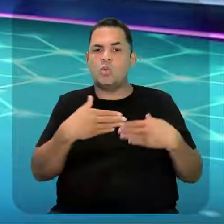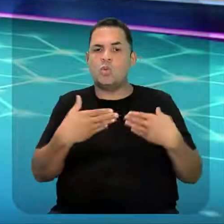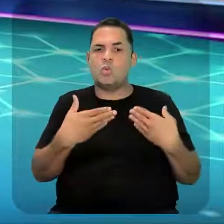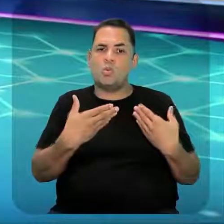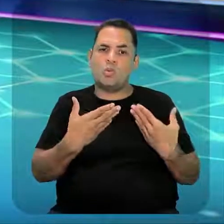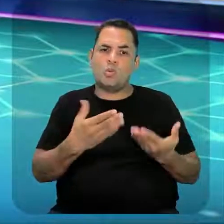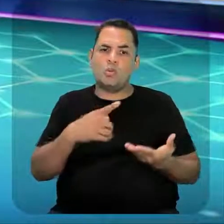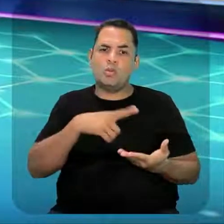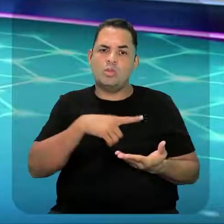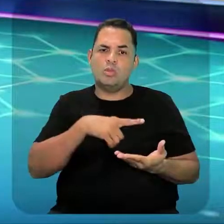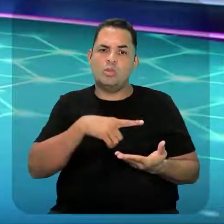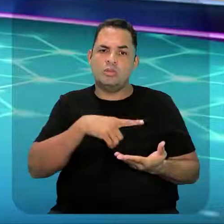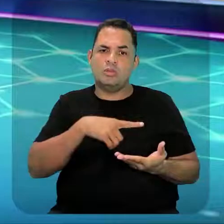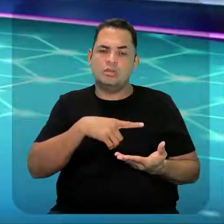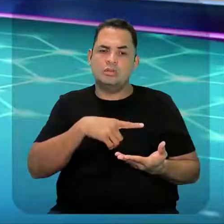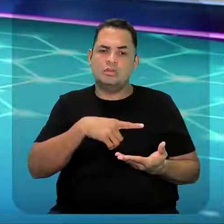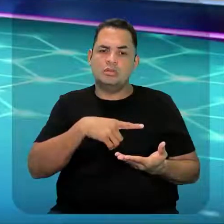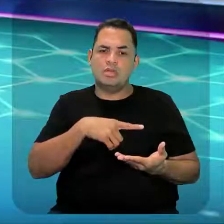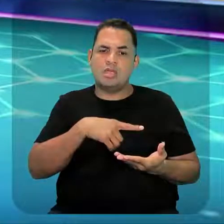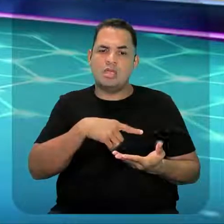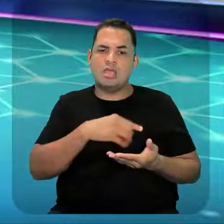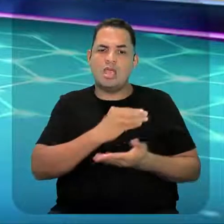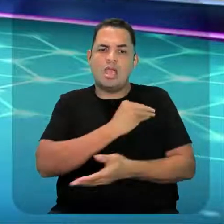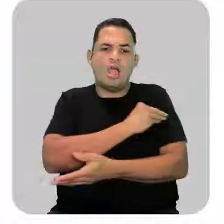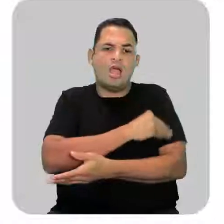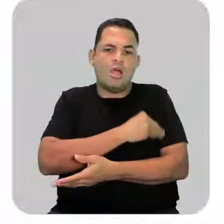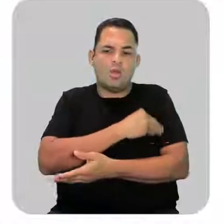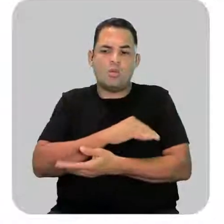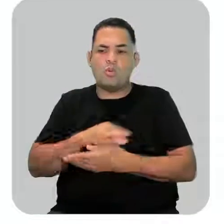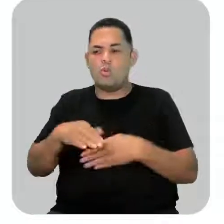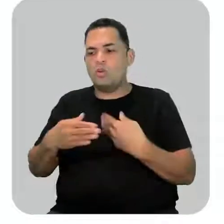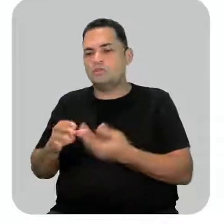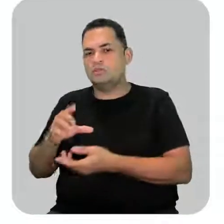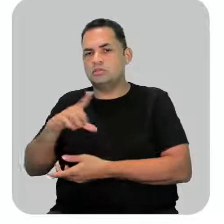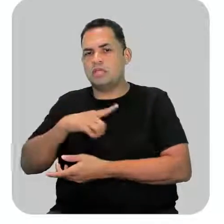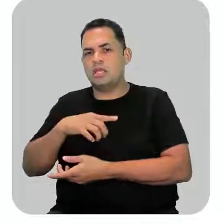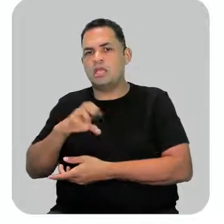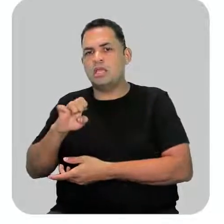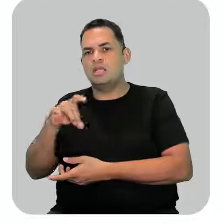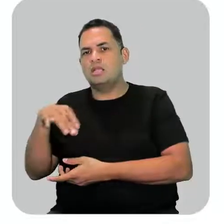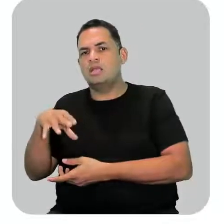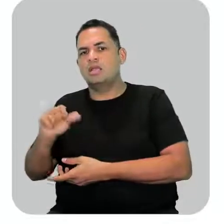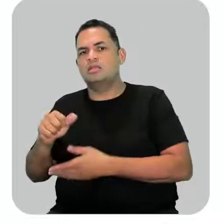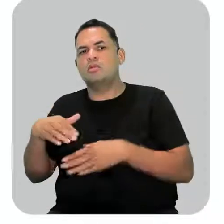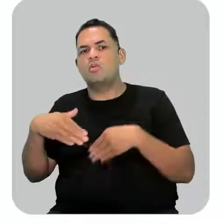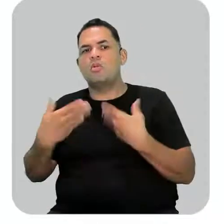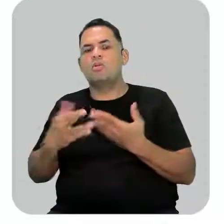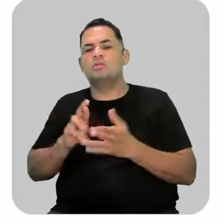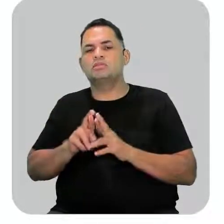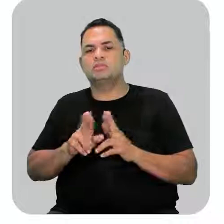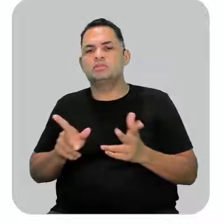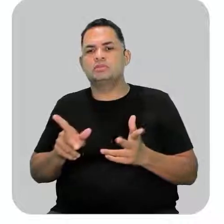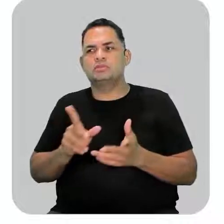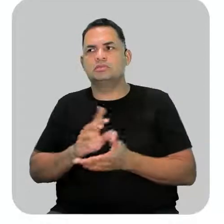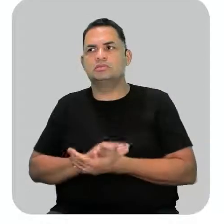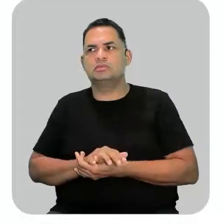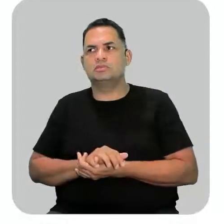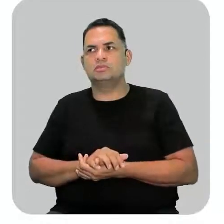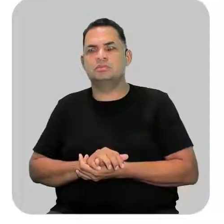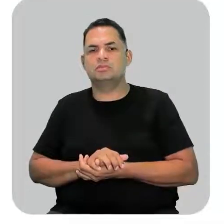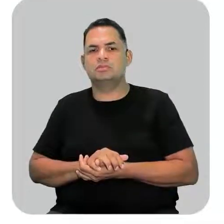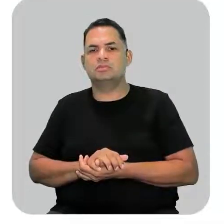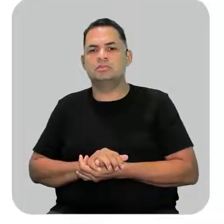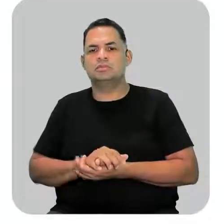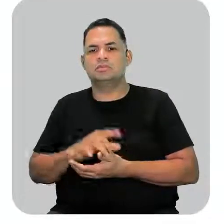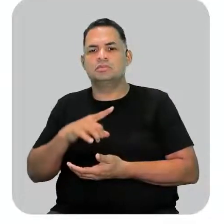está diante de um álcool e quando você está diante de um enol. Vamos aqui rapidinho no slide? Qual é a diferença? São